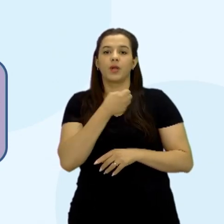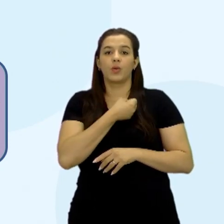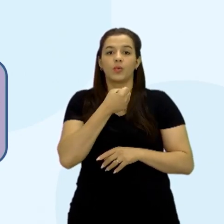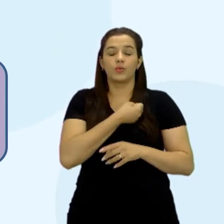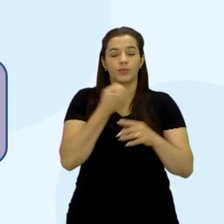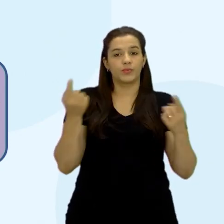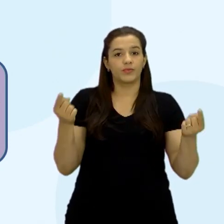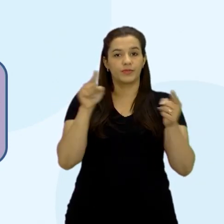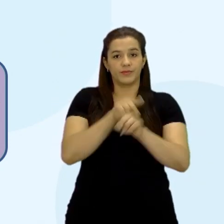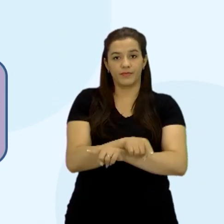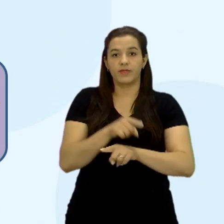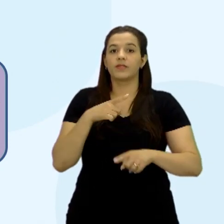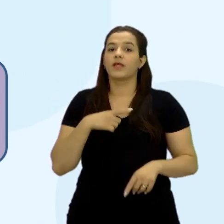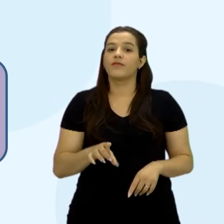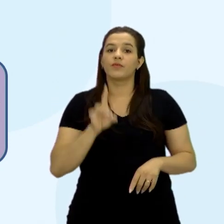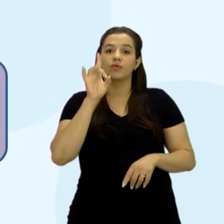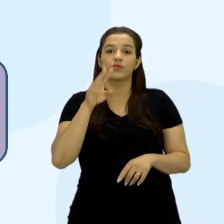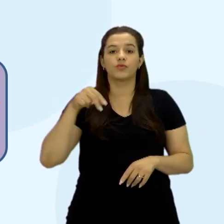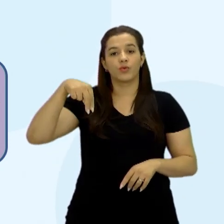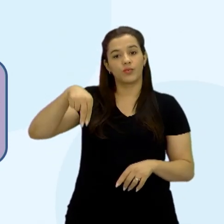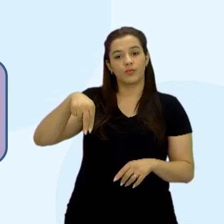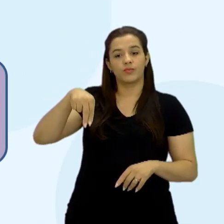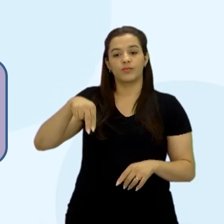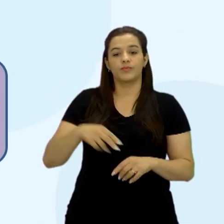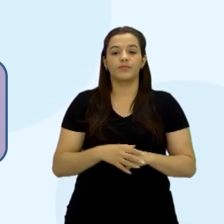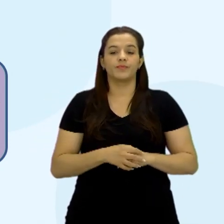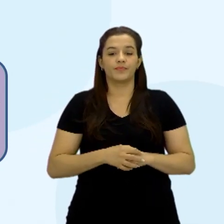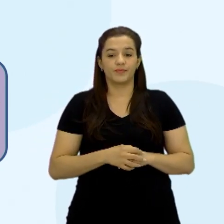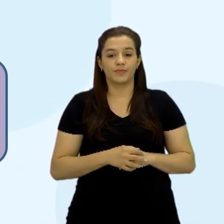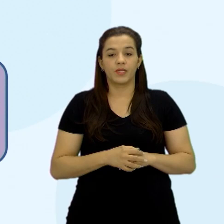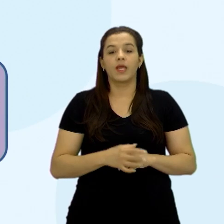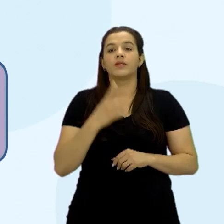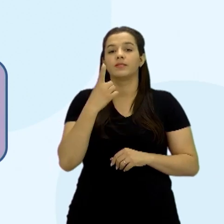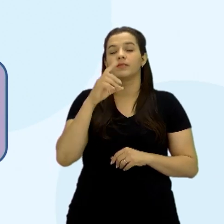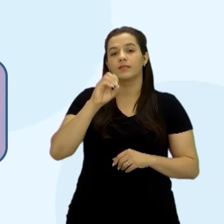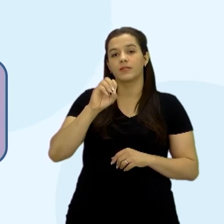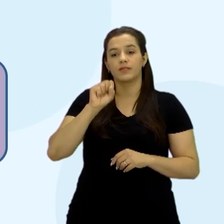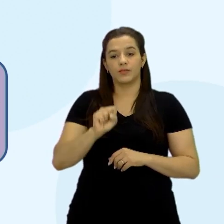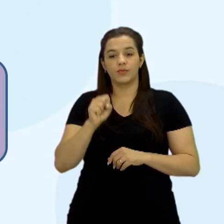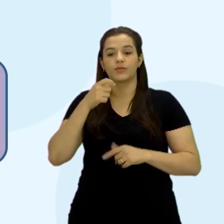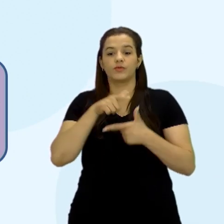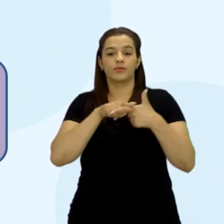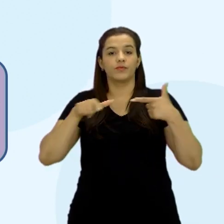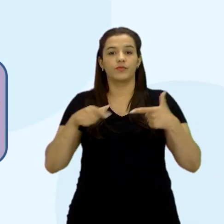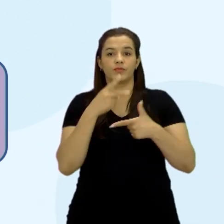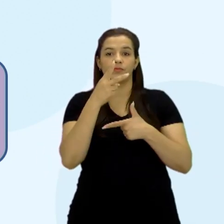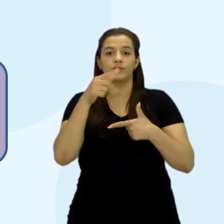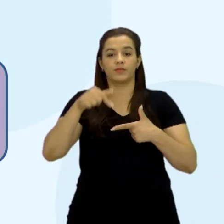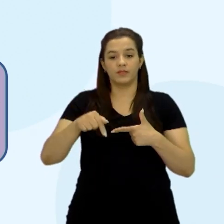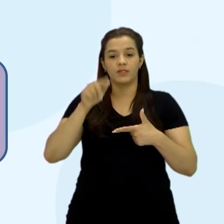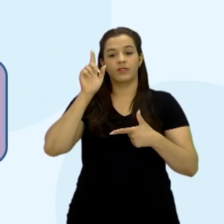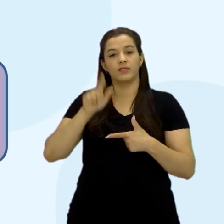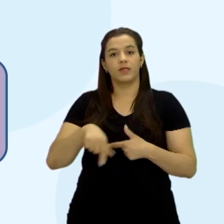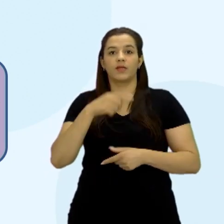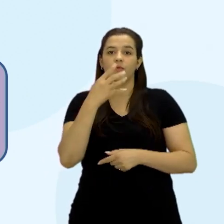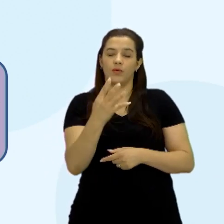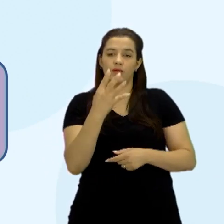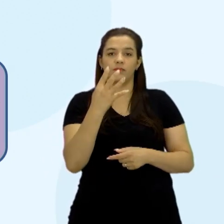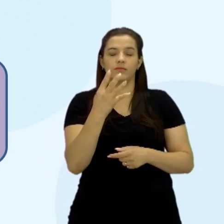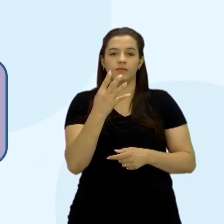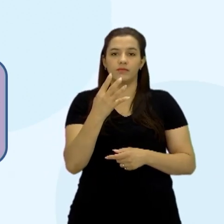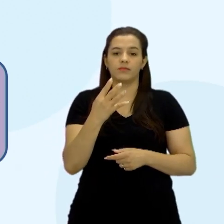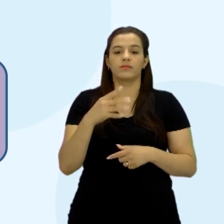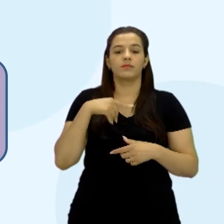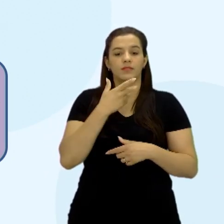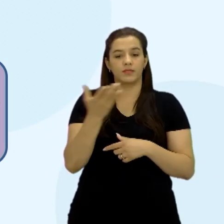feito nada. Ficou sim. Só o N. E aí, o 108 dividido por 27 deu 4. Perfeito. Né? Ou seja, o 27